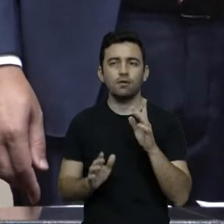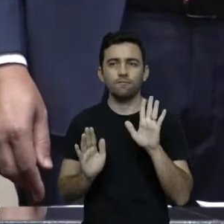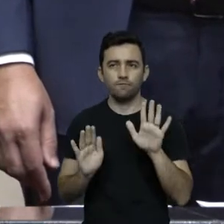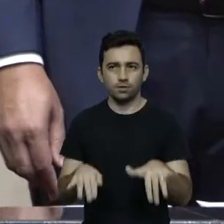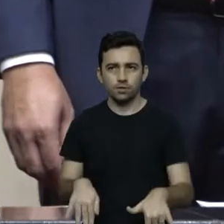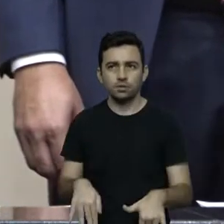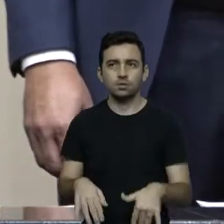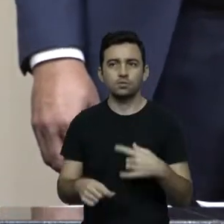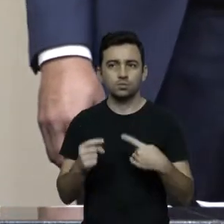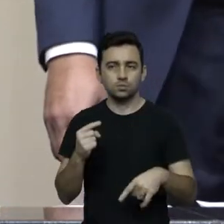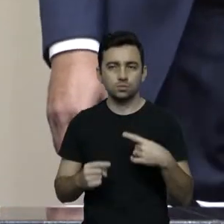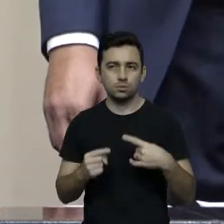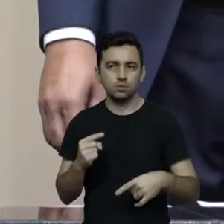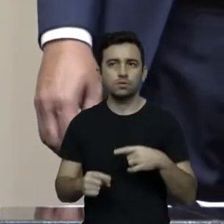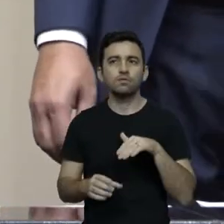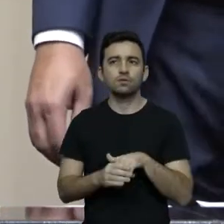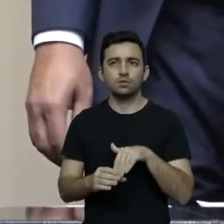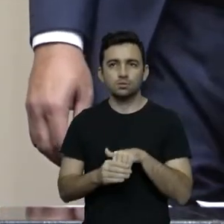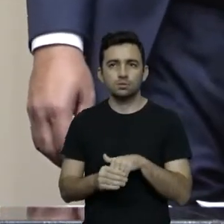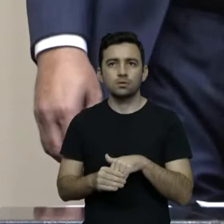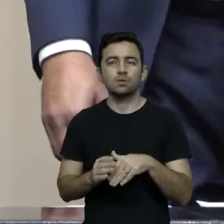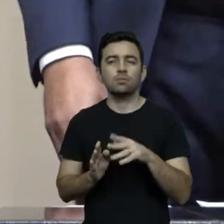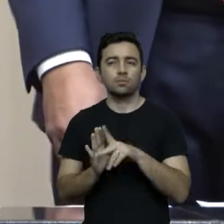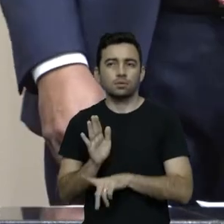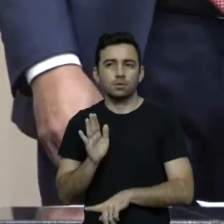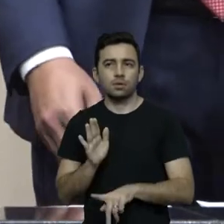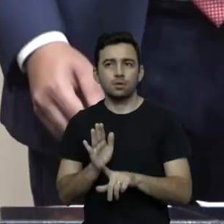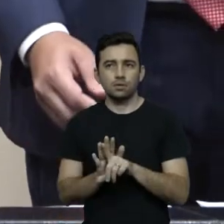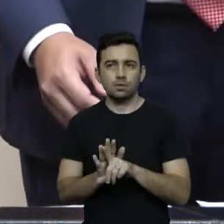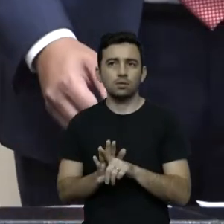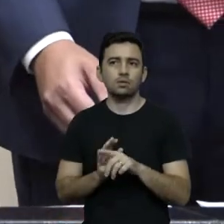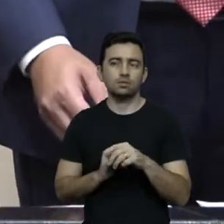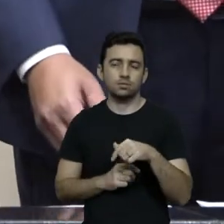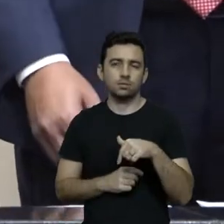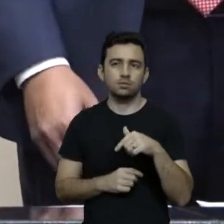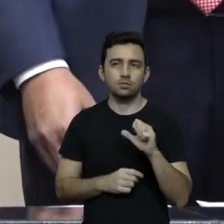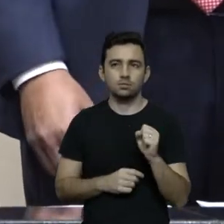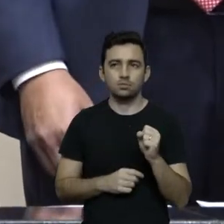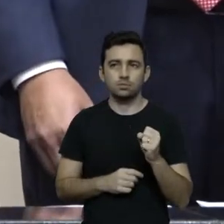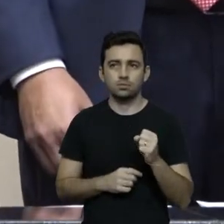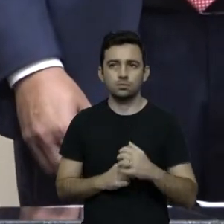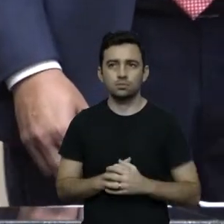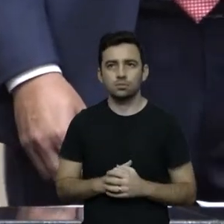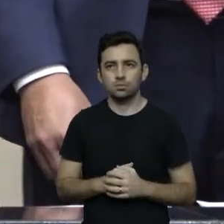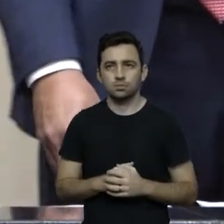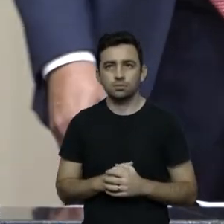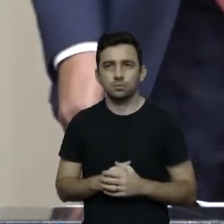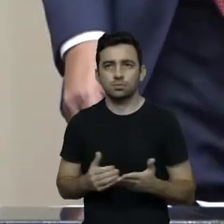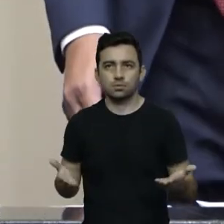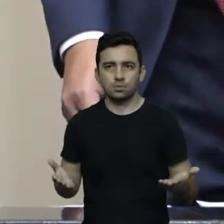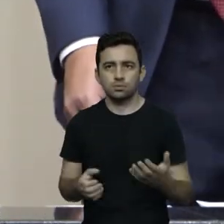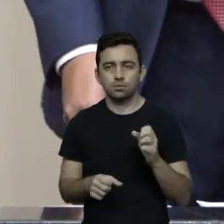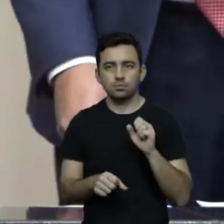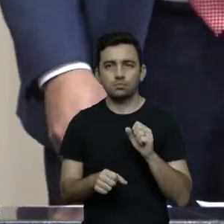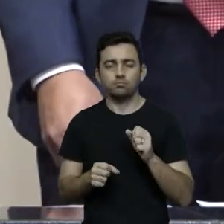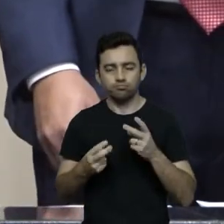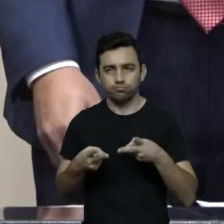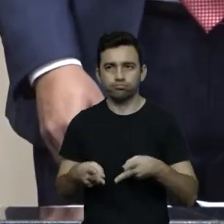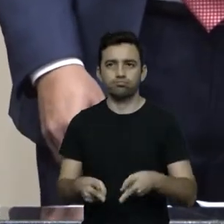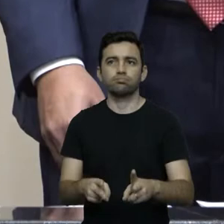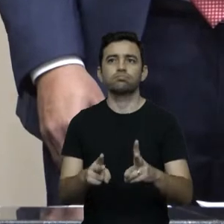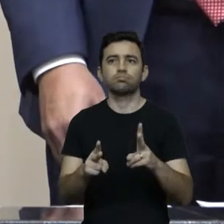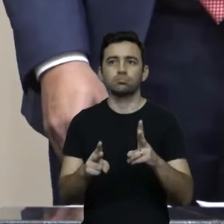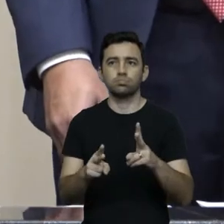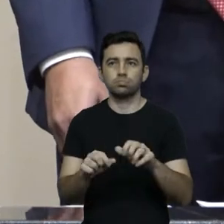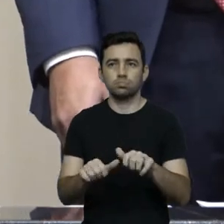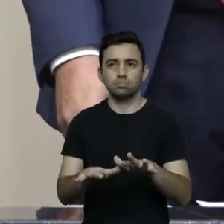votação referentes ao PN 78 está prorrogada a cessão